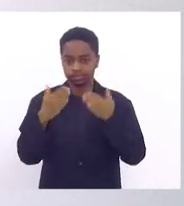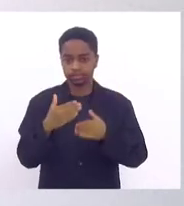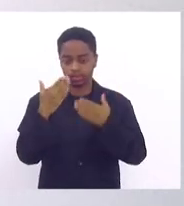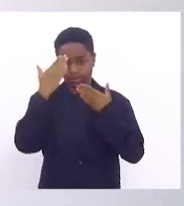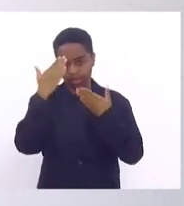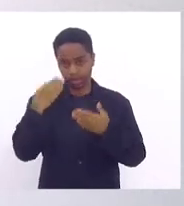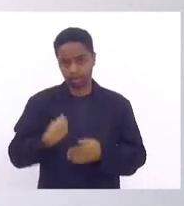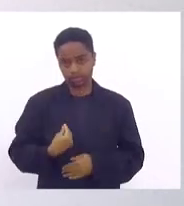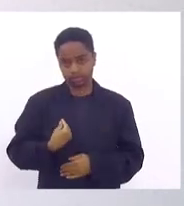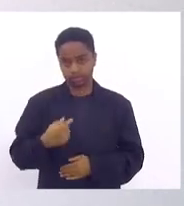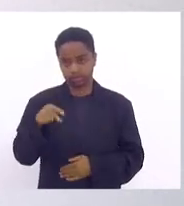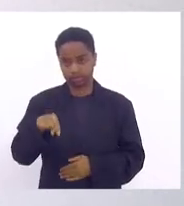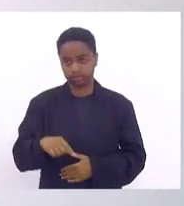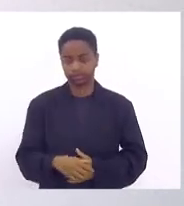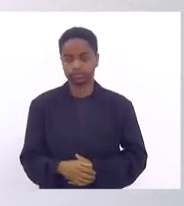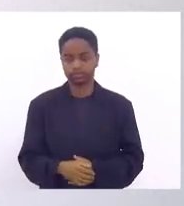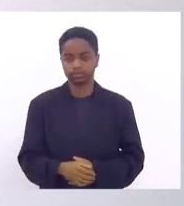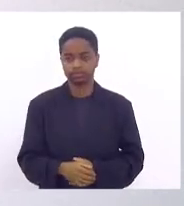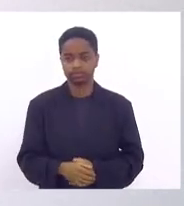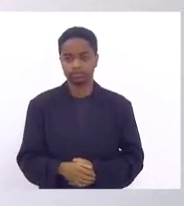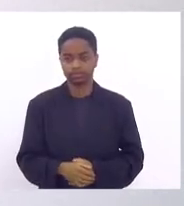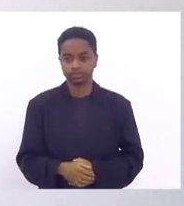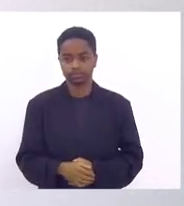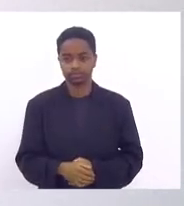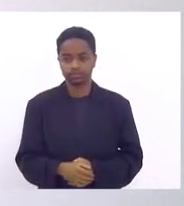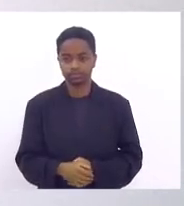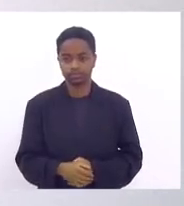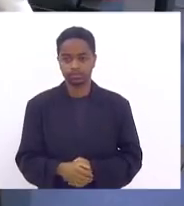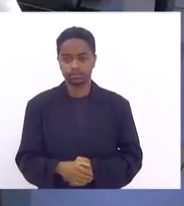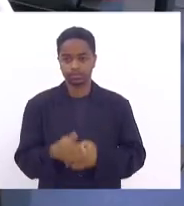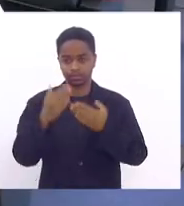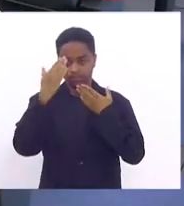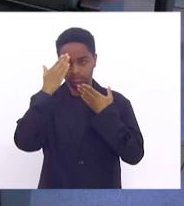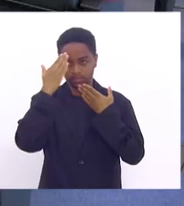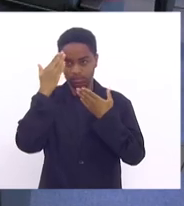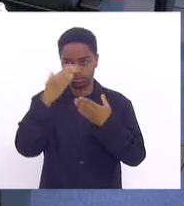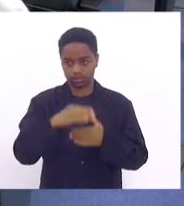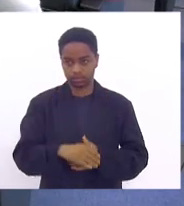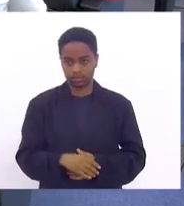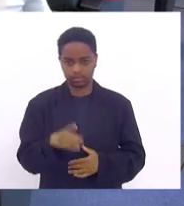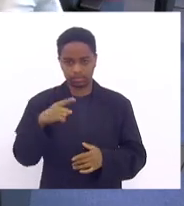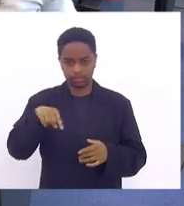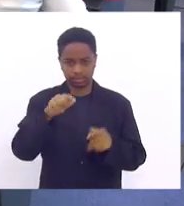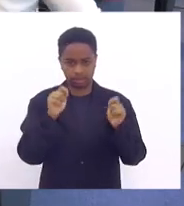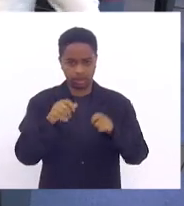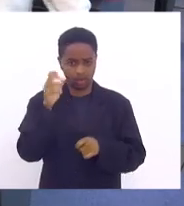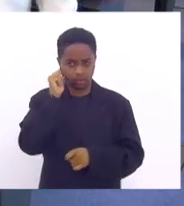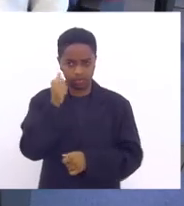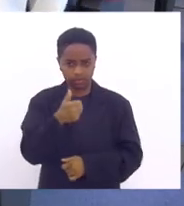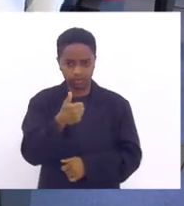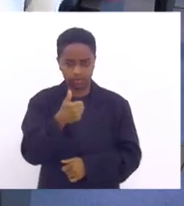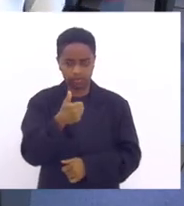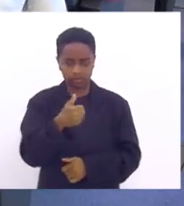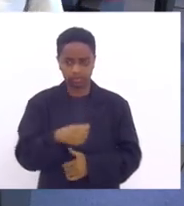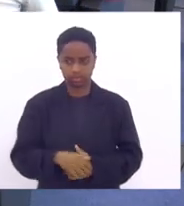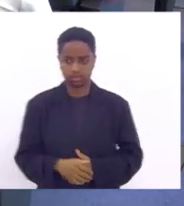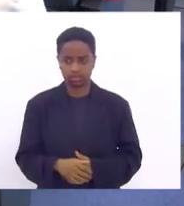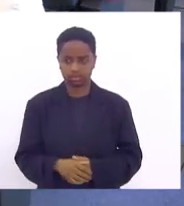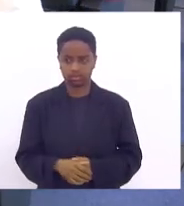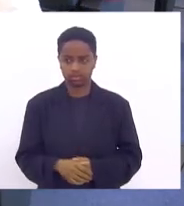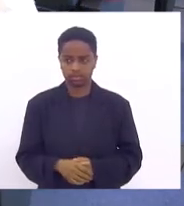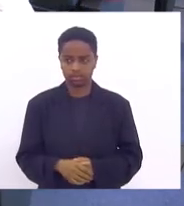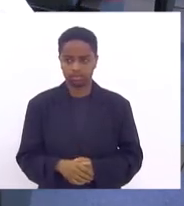por estar aqui conosco muito obrigada Bom dia a todos me ouvem bem tá tá funcionando isso aqui